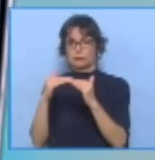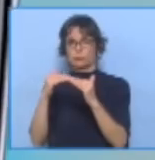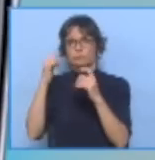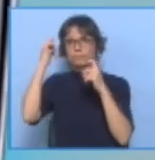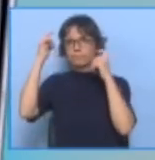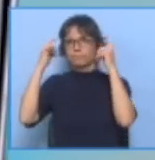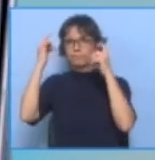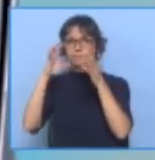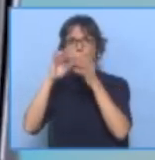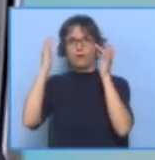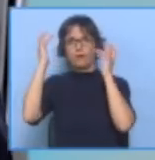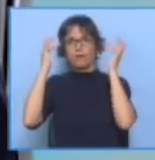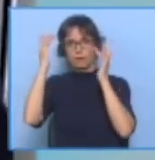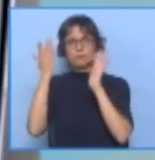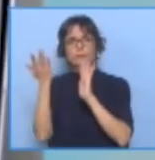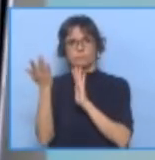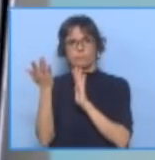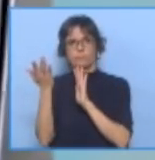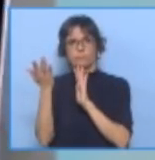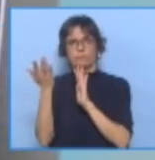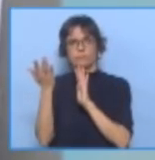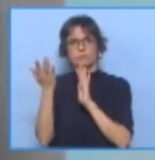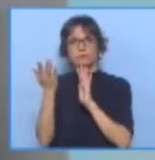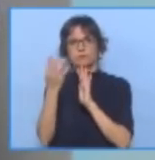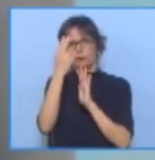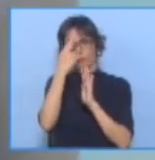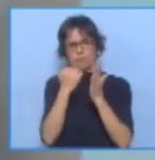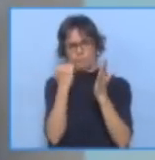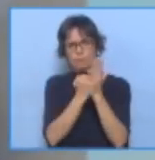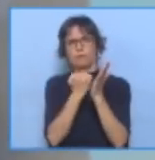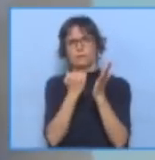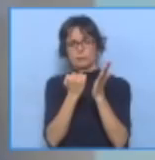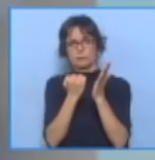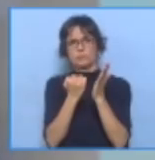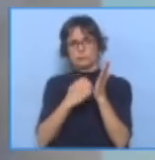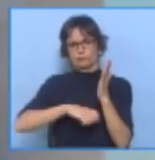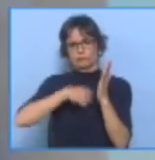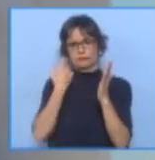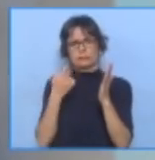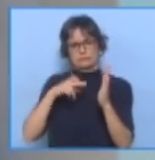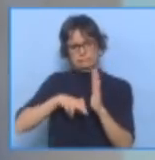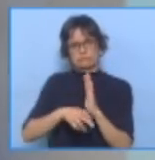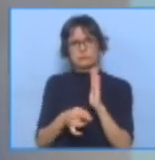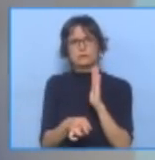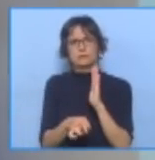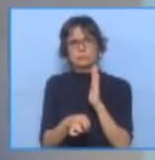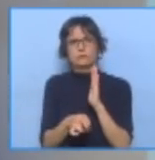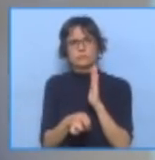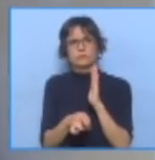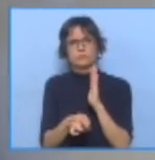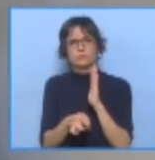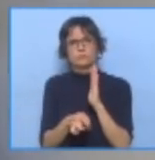pode ser enquadrado na história, mas de facto pode trazer um significado muito denso para